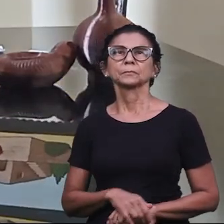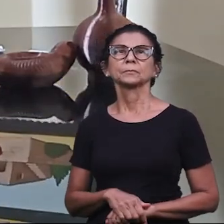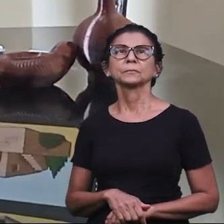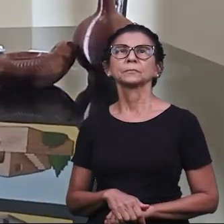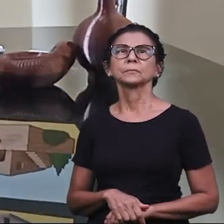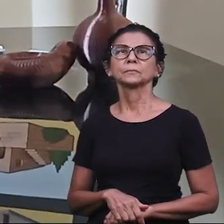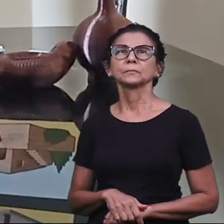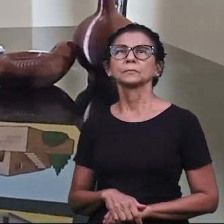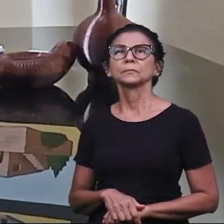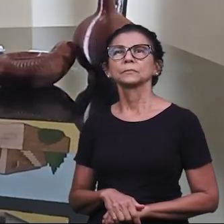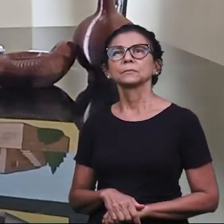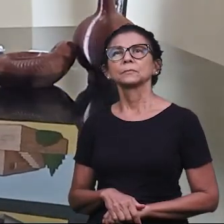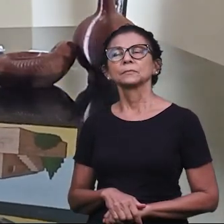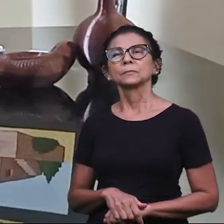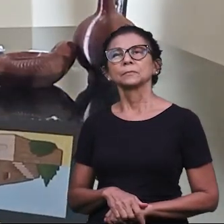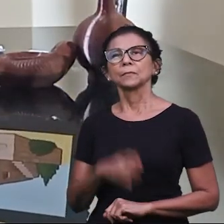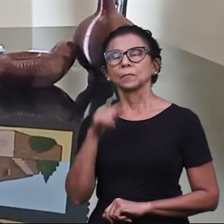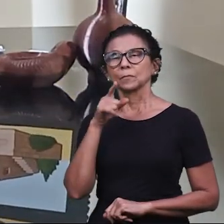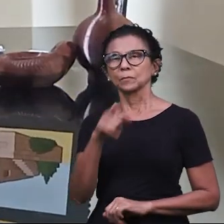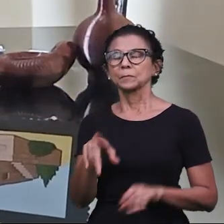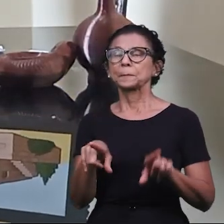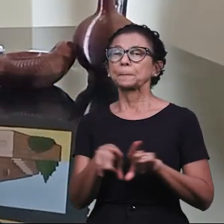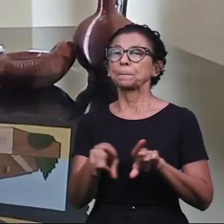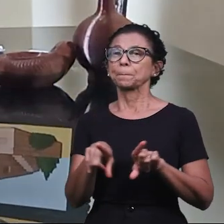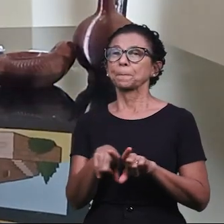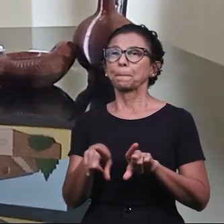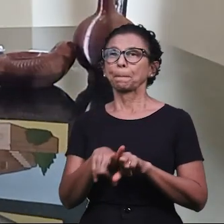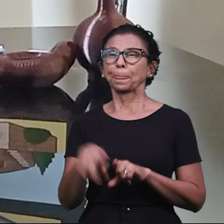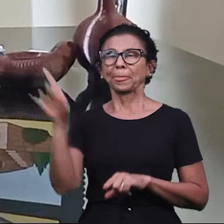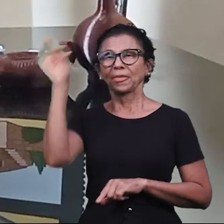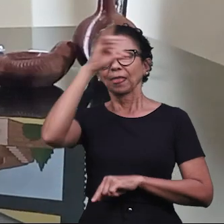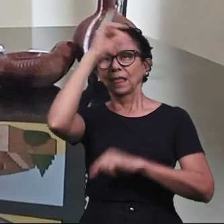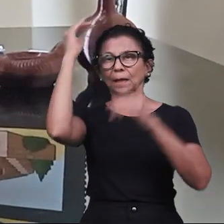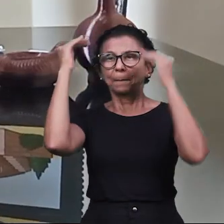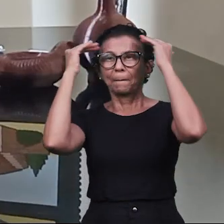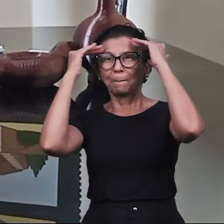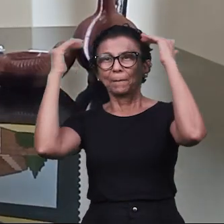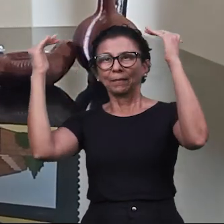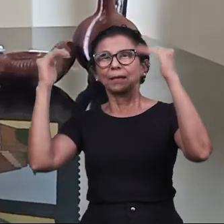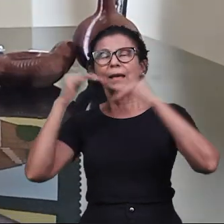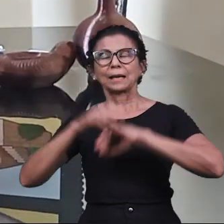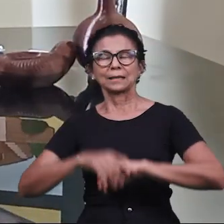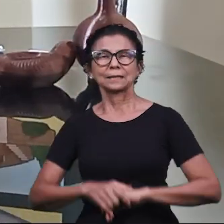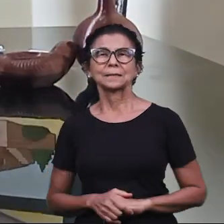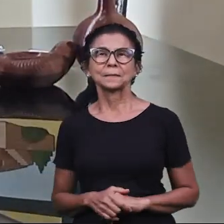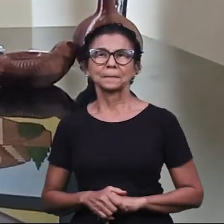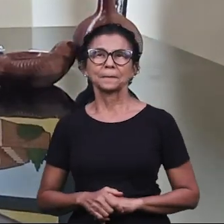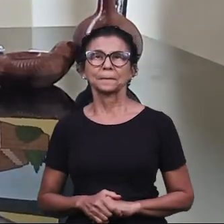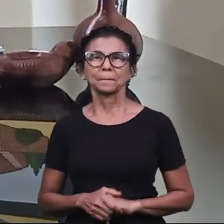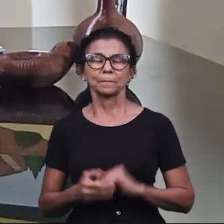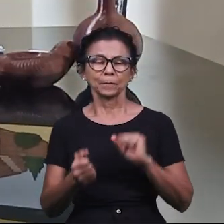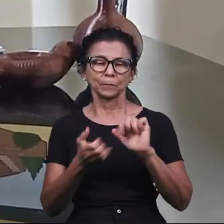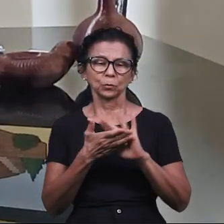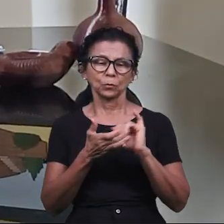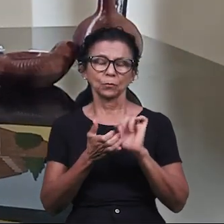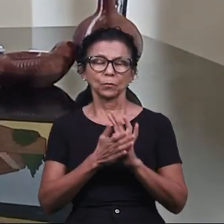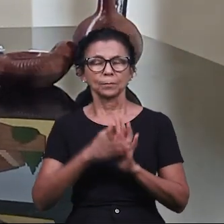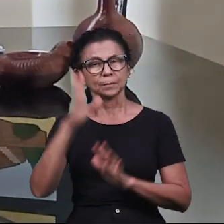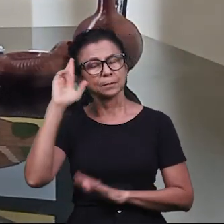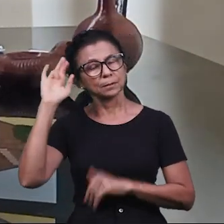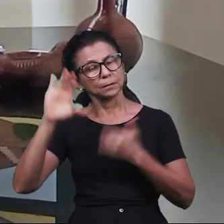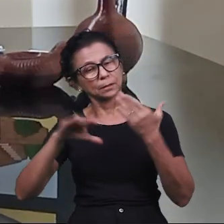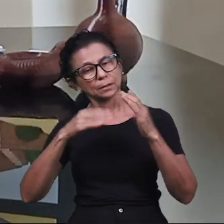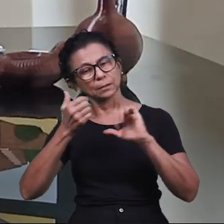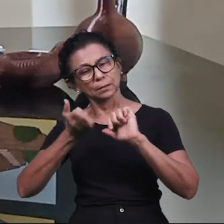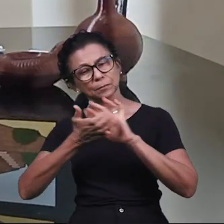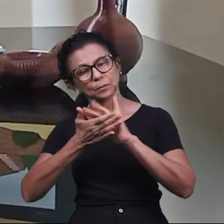Você também ouve a voz do Espírito Santo, então nós vamos à IBD, nós louvamos ao Senhor, nós